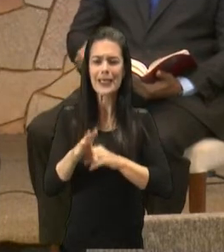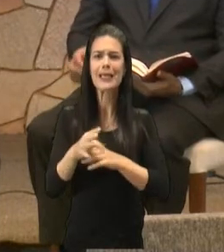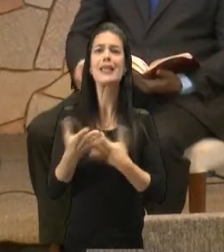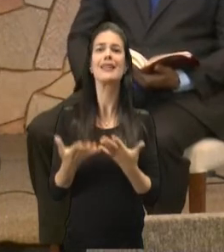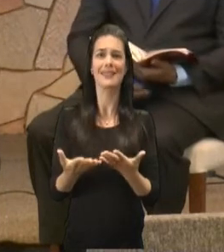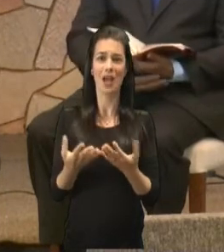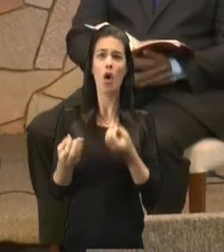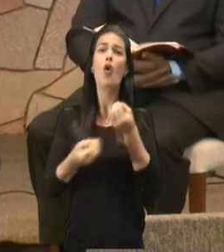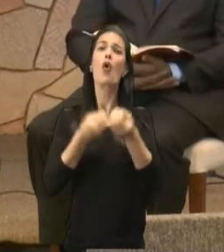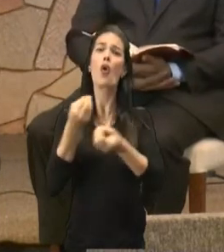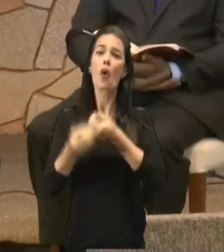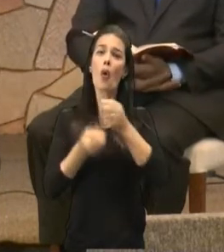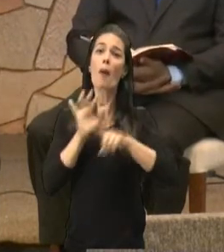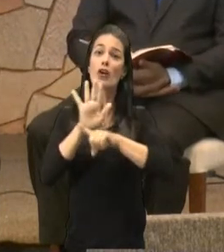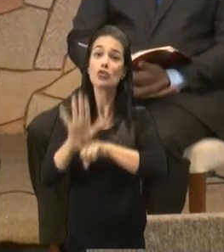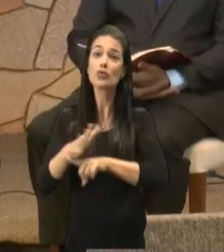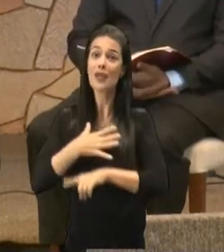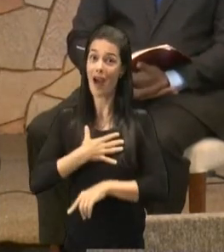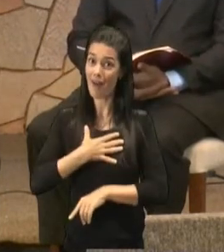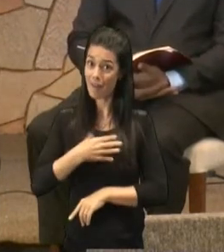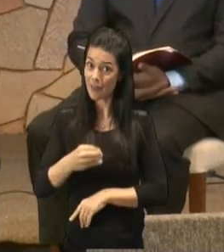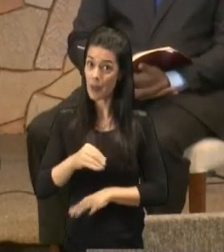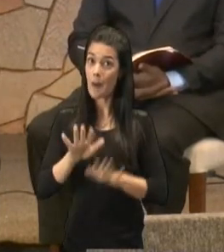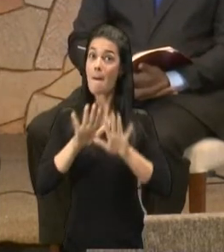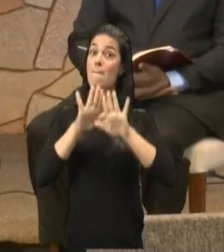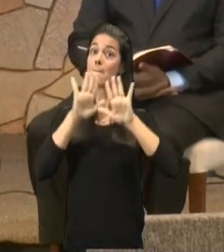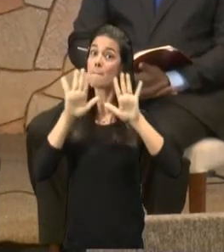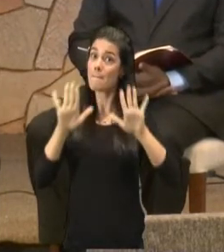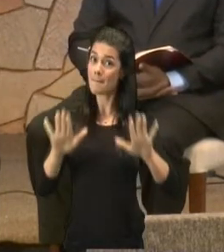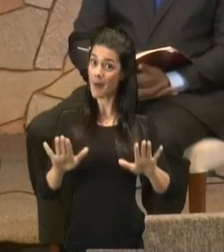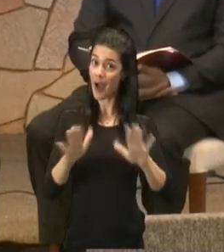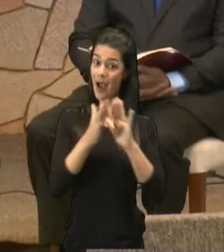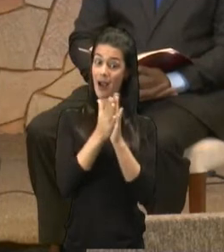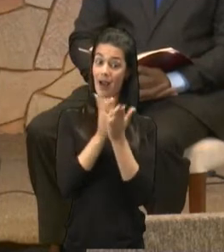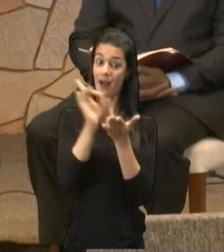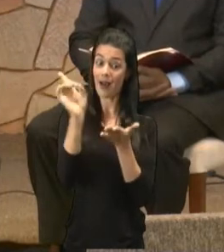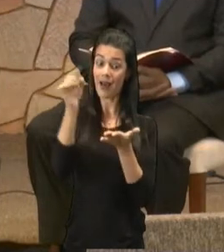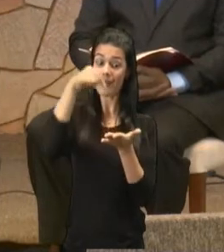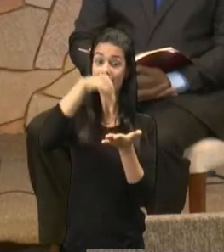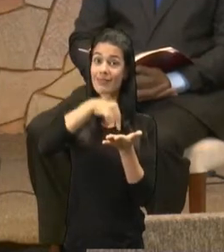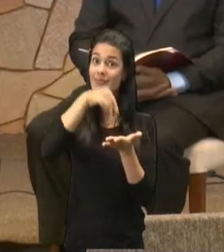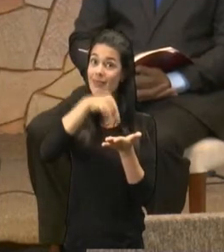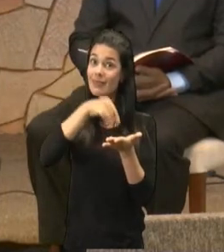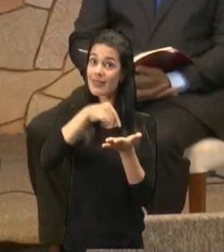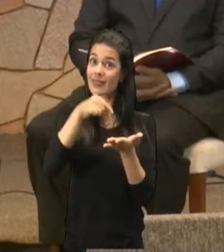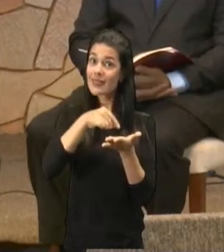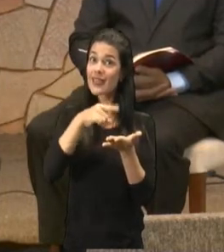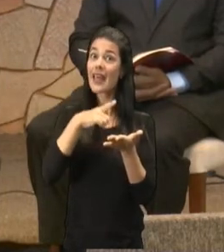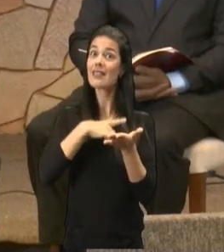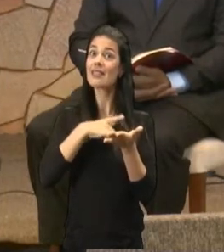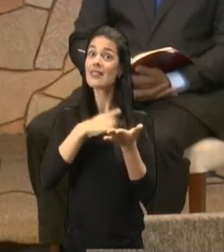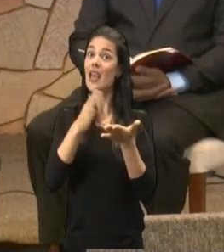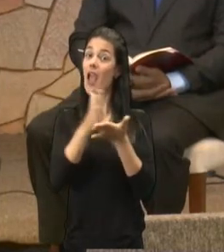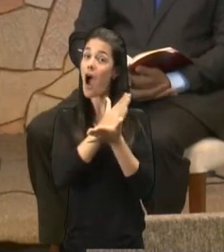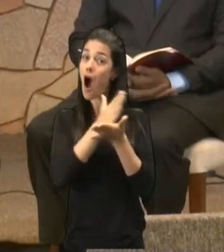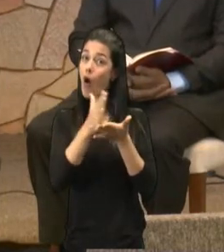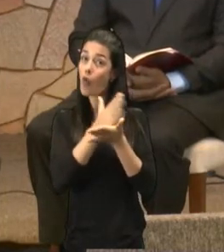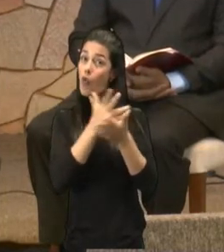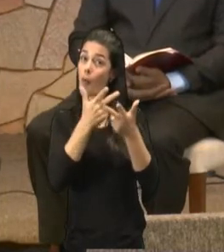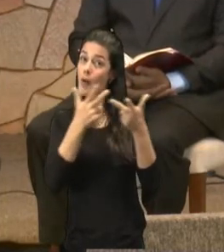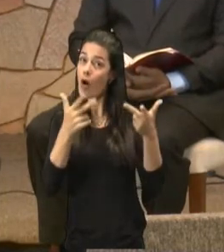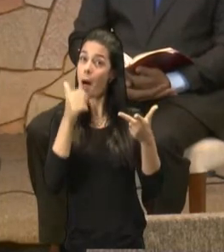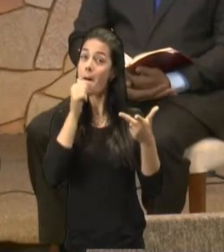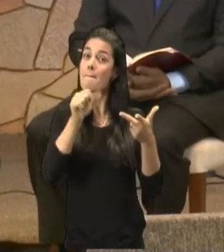os filhos. Mas eu quero biblicamente trazer alguns direcionamentos. Por quê? Porque na verdade